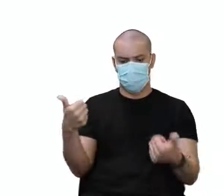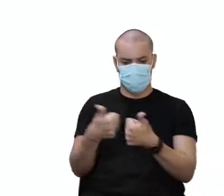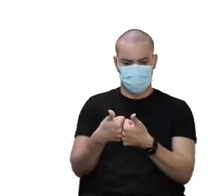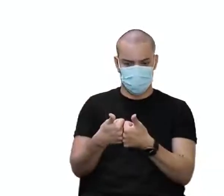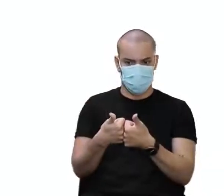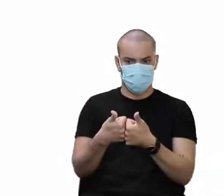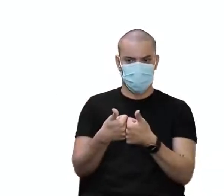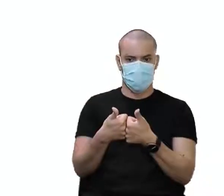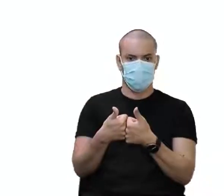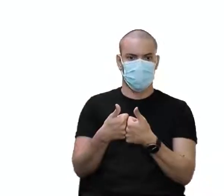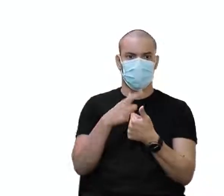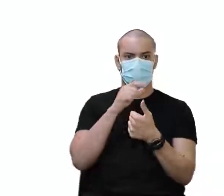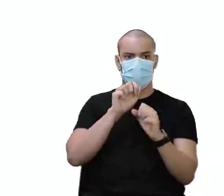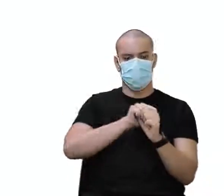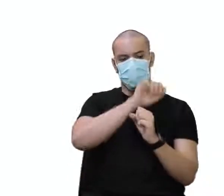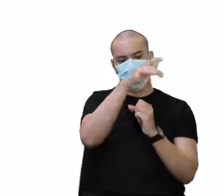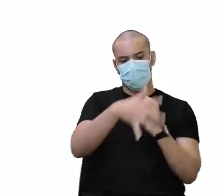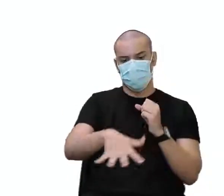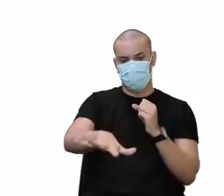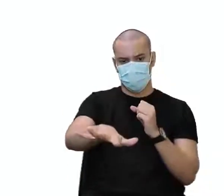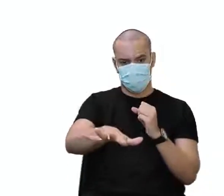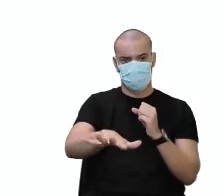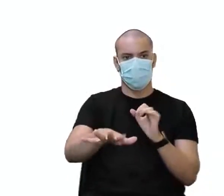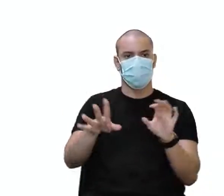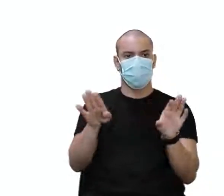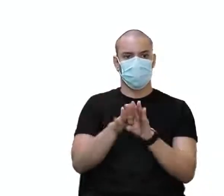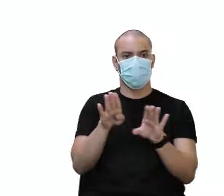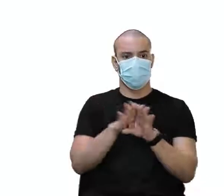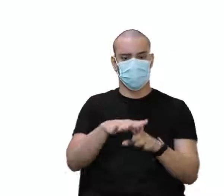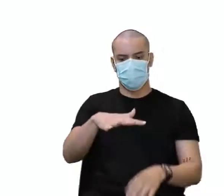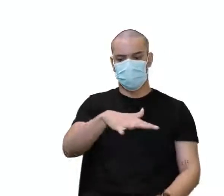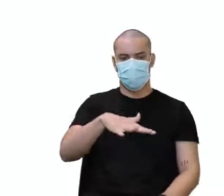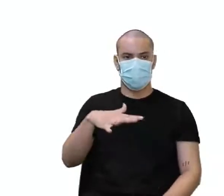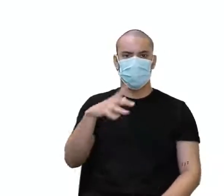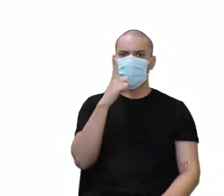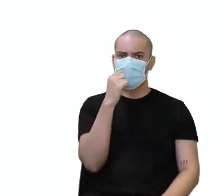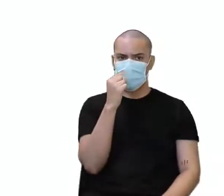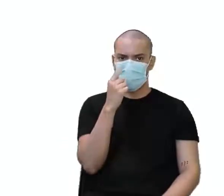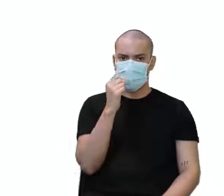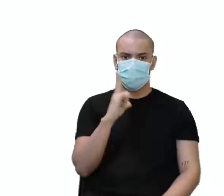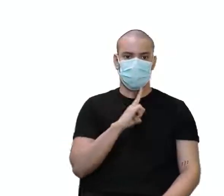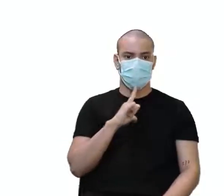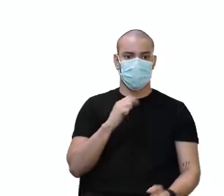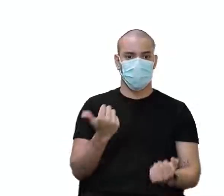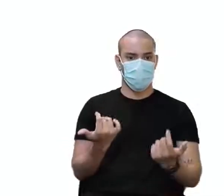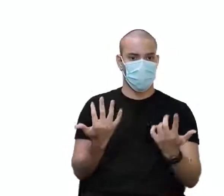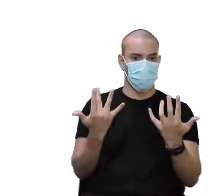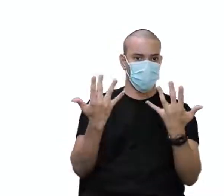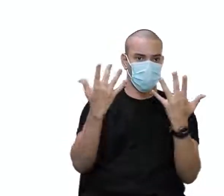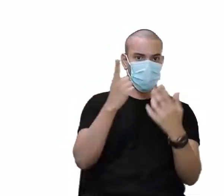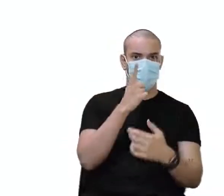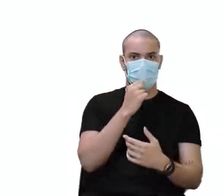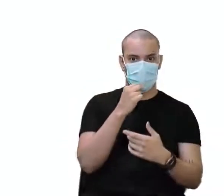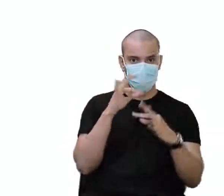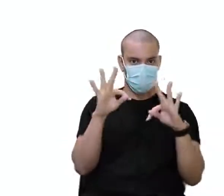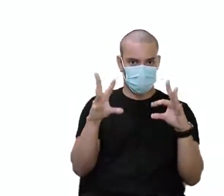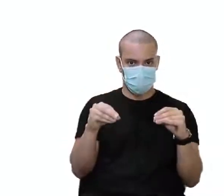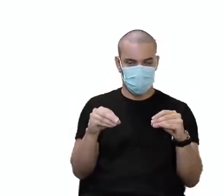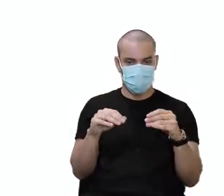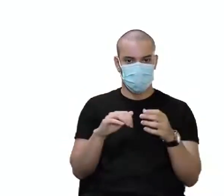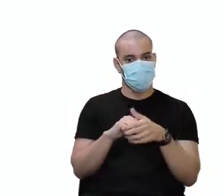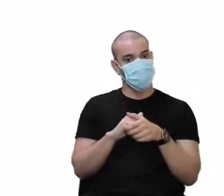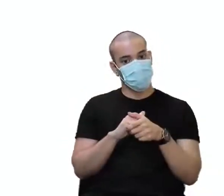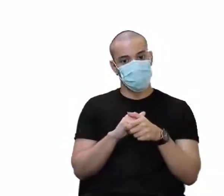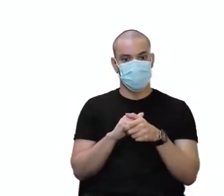à cachoeira, né? Aquela região úmida, onde você tem aqueles vapores de água. Então, ali eu vou